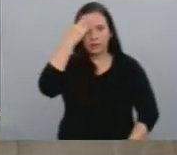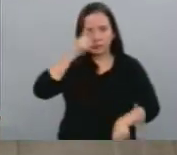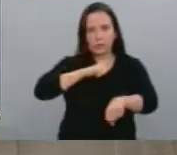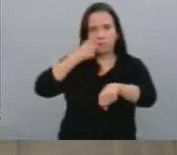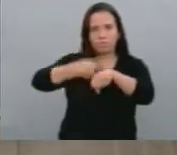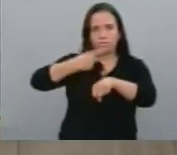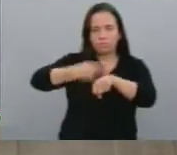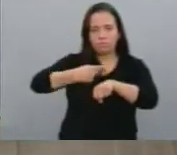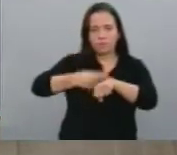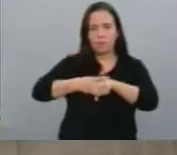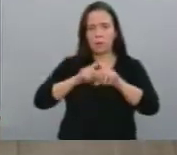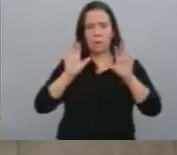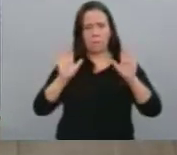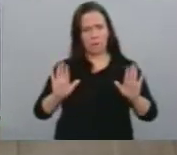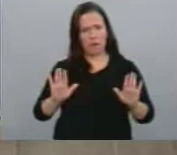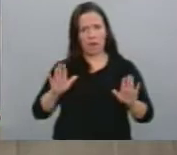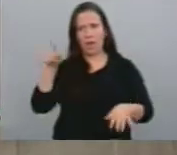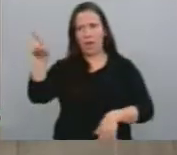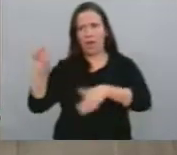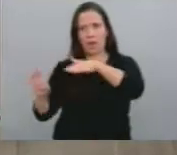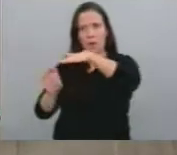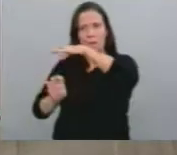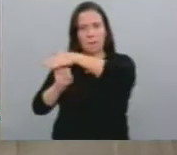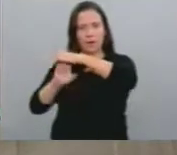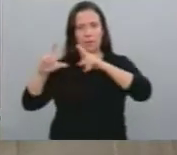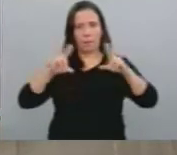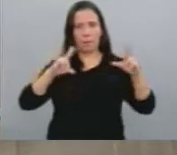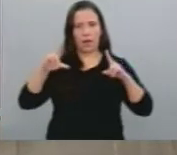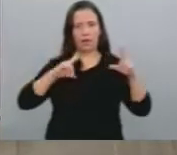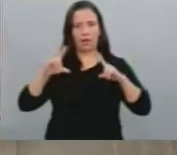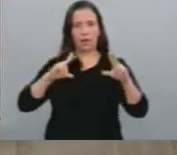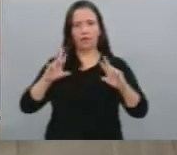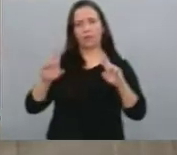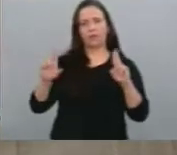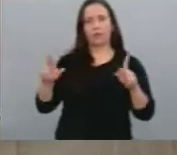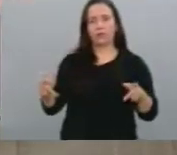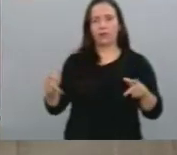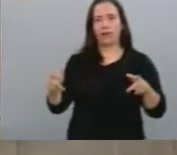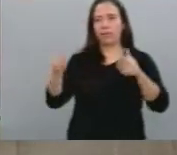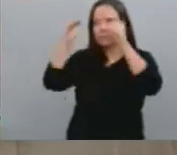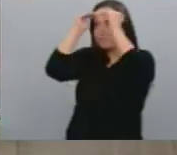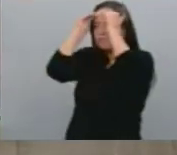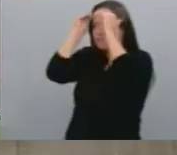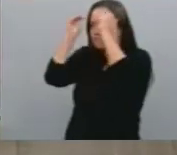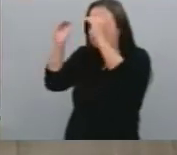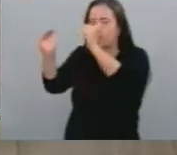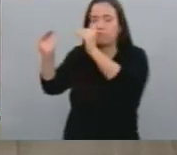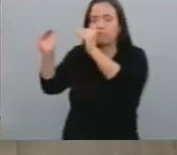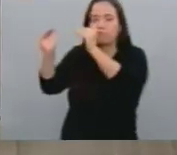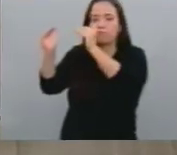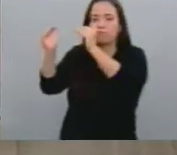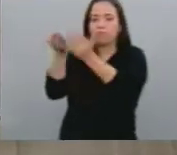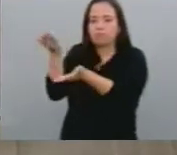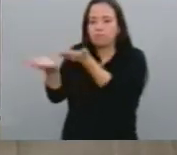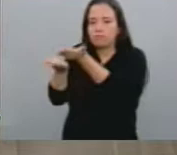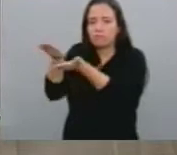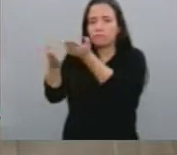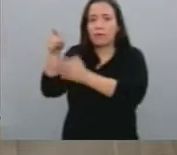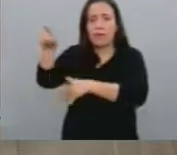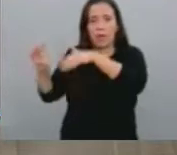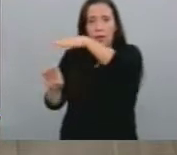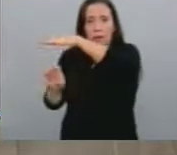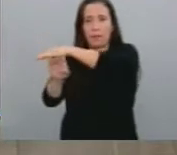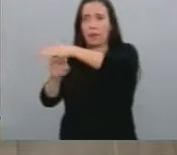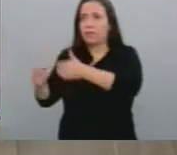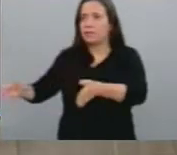grande corporação vai ter um tratamento diferenciado. Seja a grande corporação da termoelétrica, que